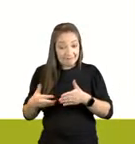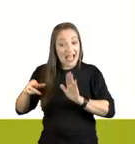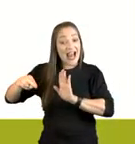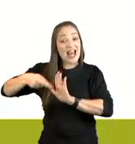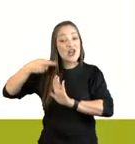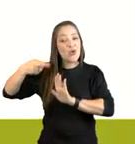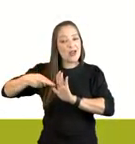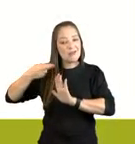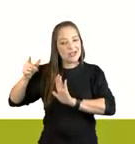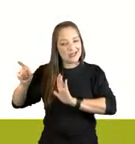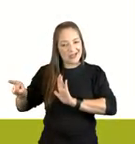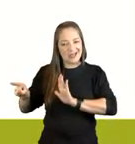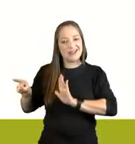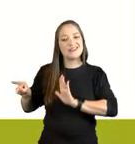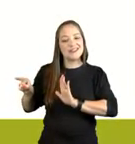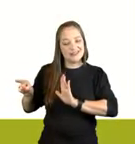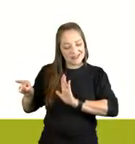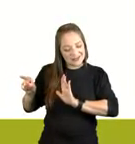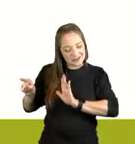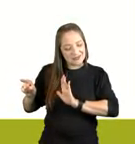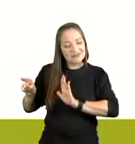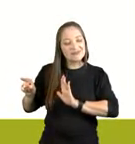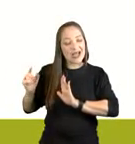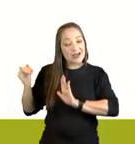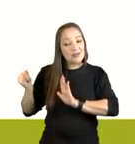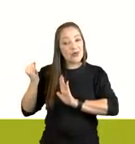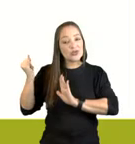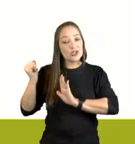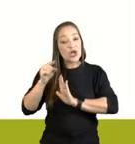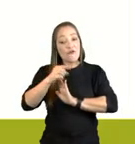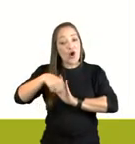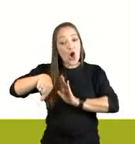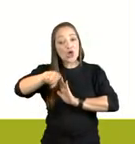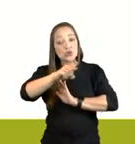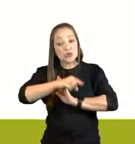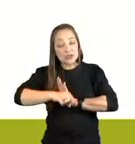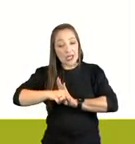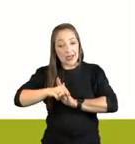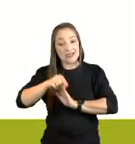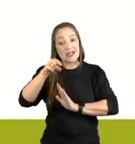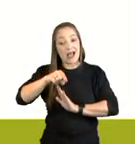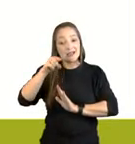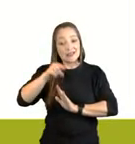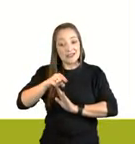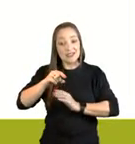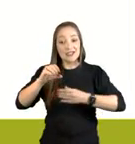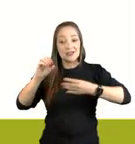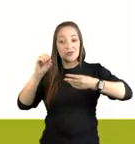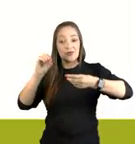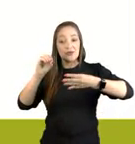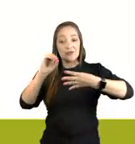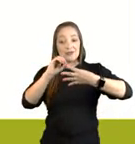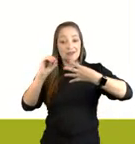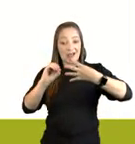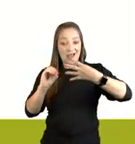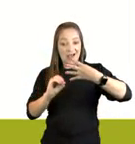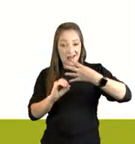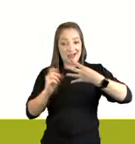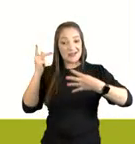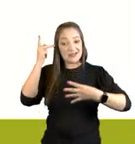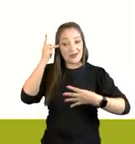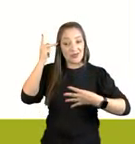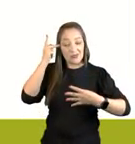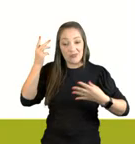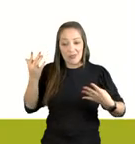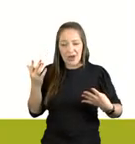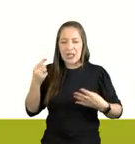regulamentadas. Regulamentadas. Vocês que são do CREA, né? Eu fico imaginando, se alguém